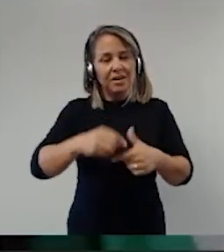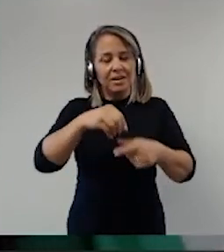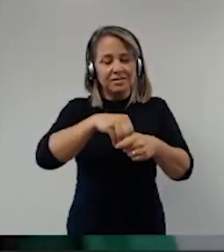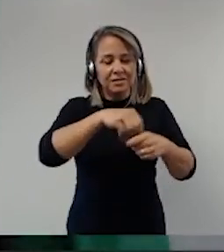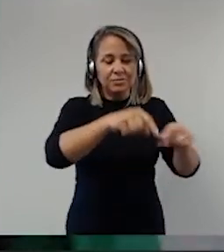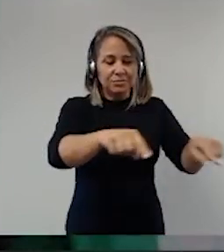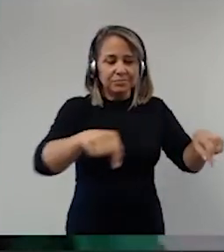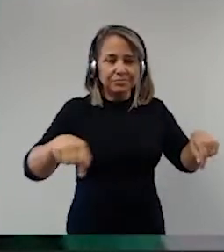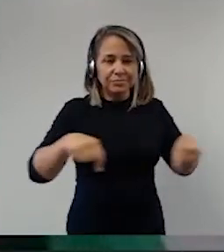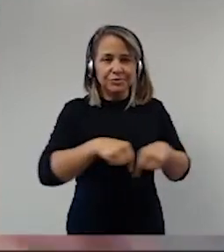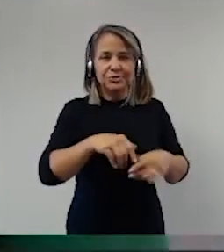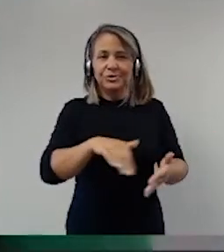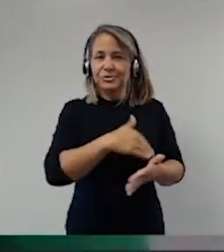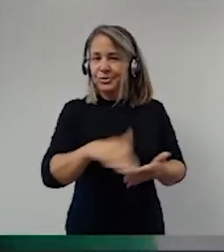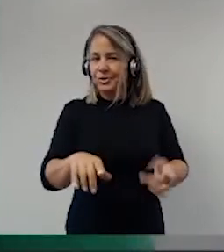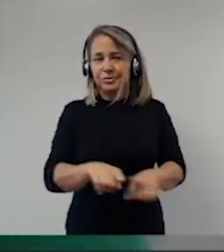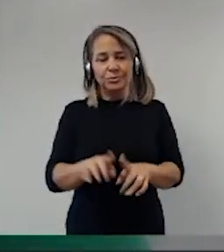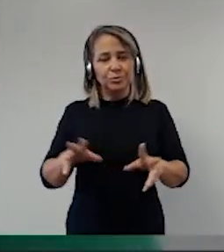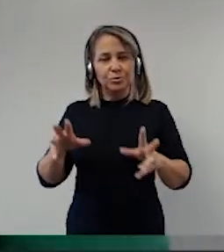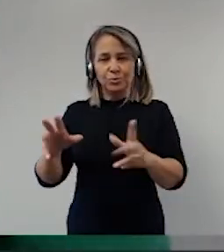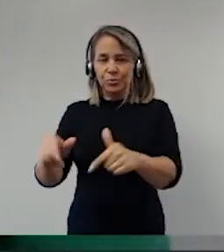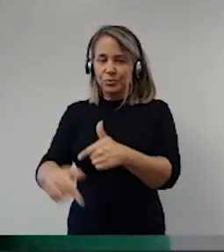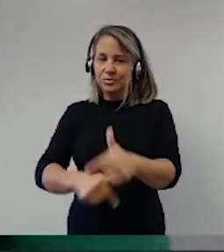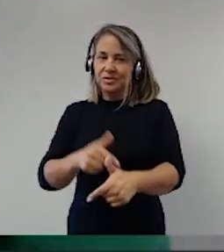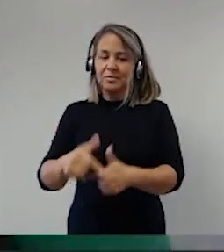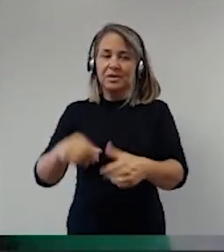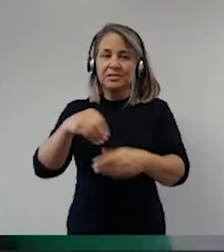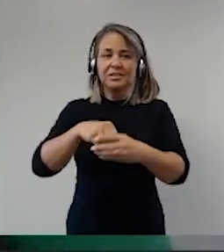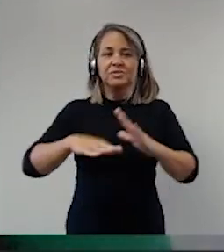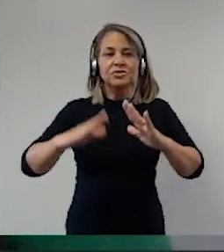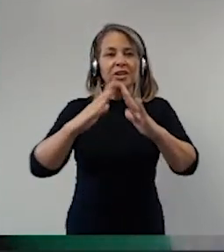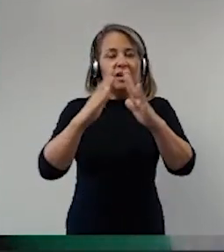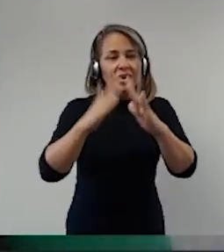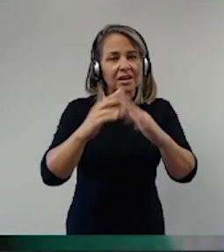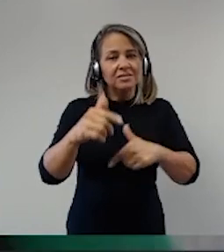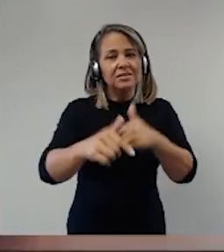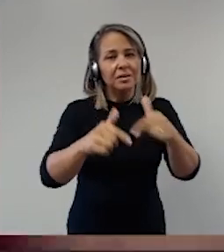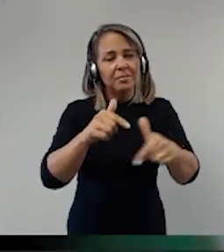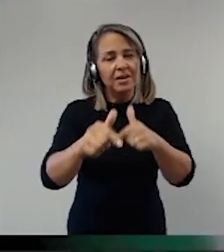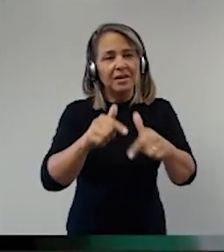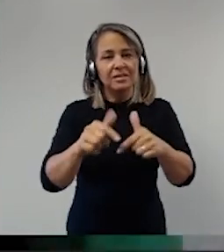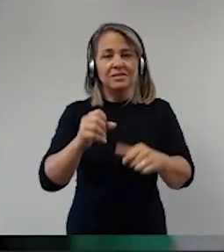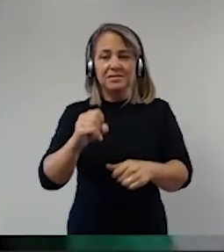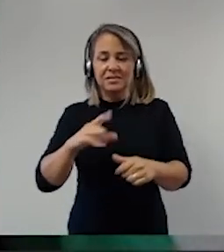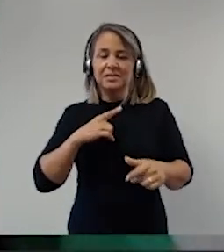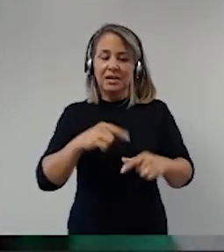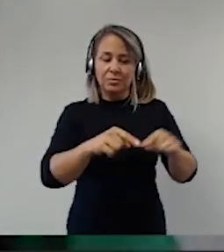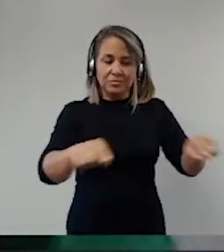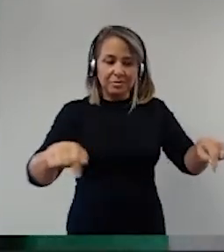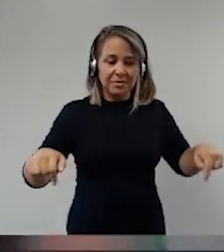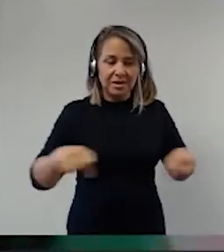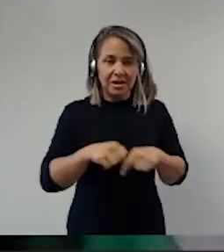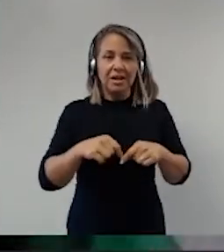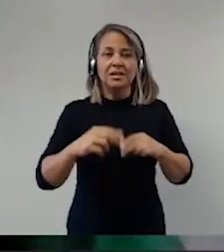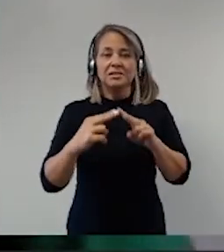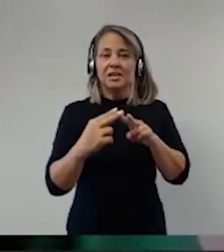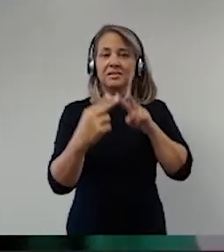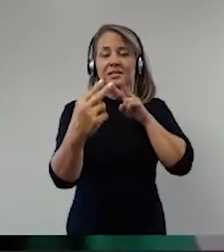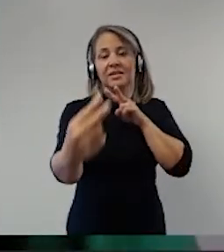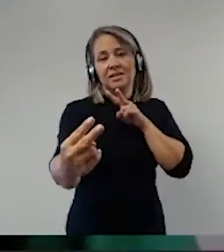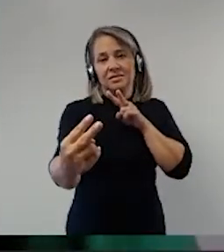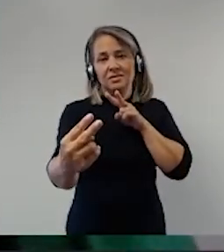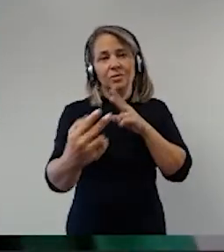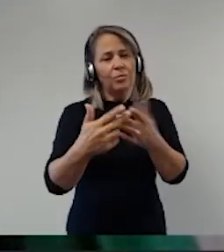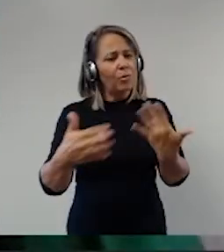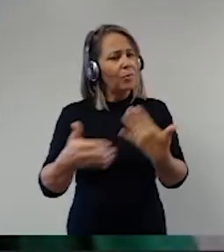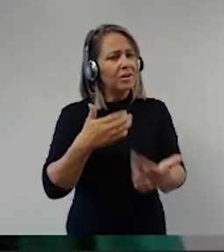escritório, isso vai, sim, refletir no seu trabalho em home office, vai refletir no seu trabalho se você trabalha com um escritório virtual, com qualquer coisa que você venha